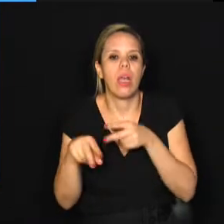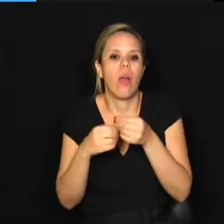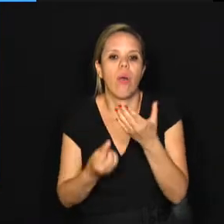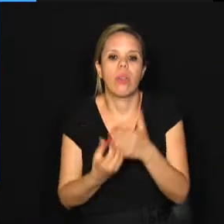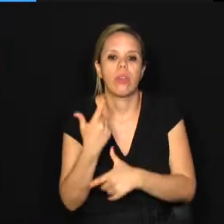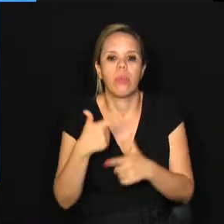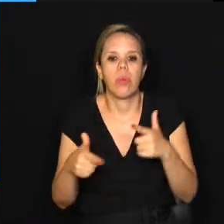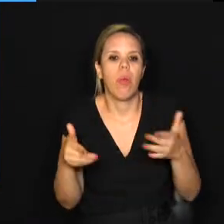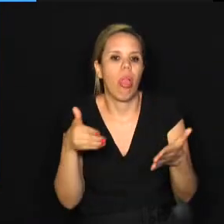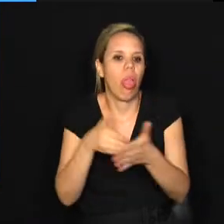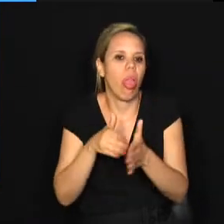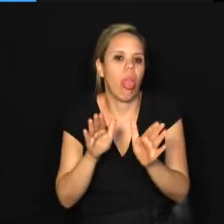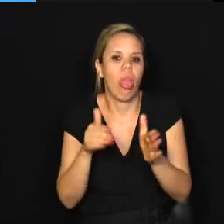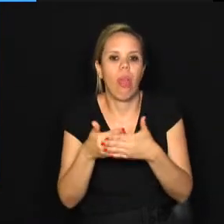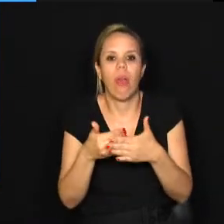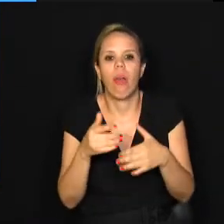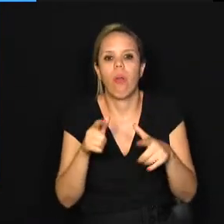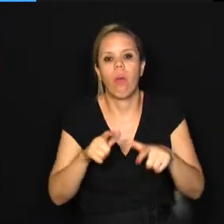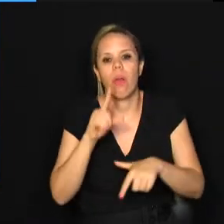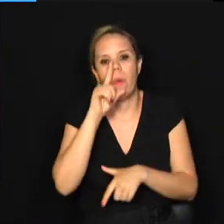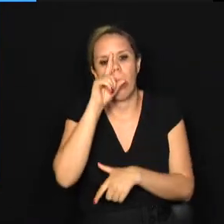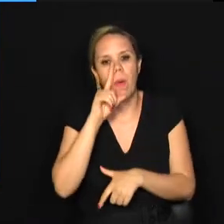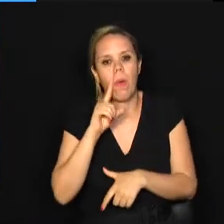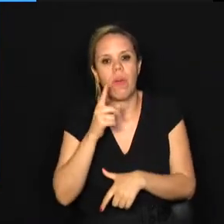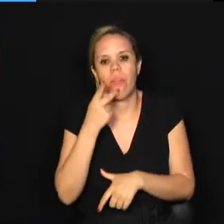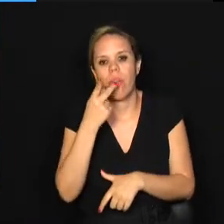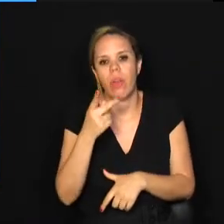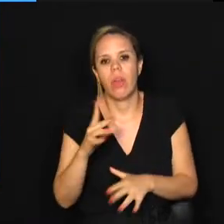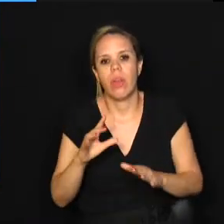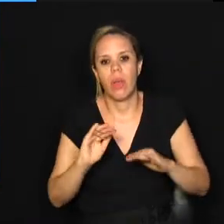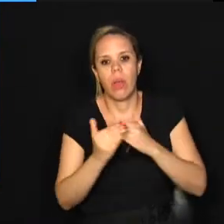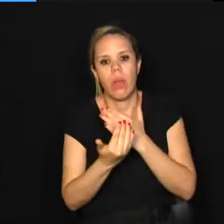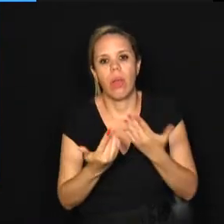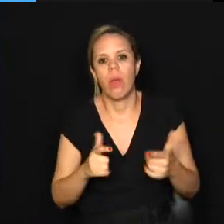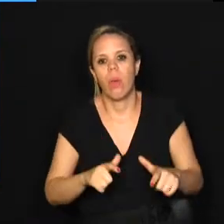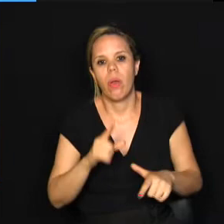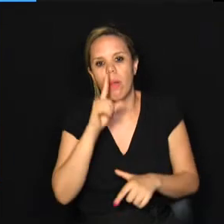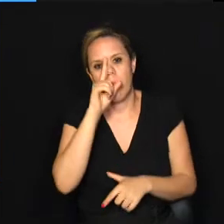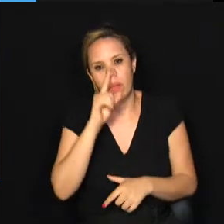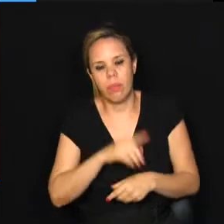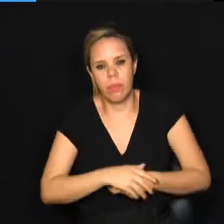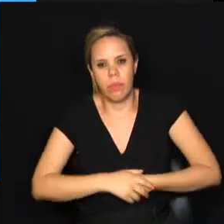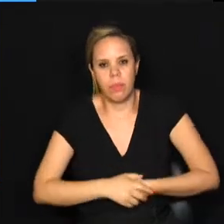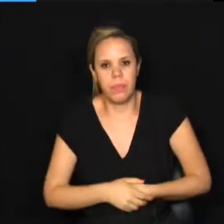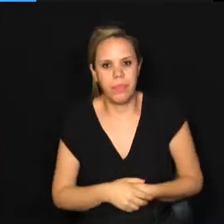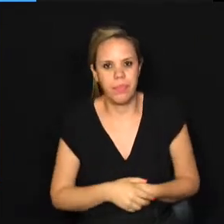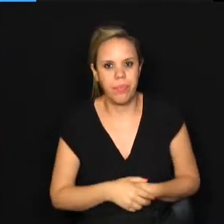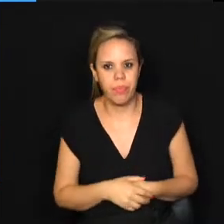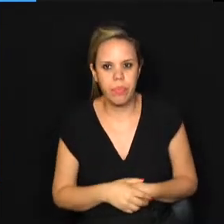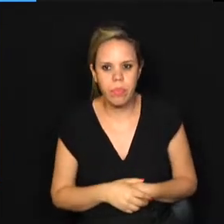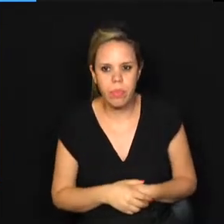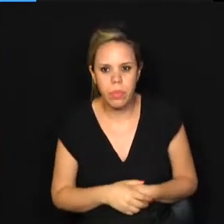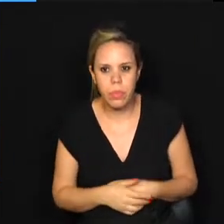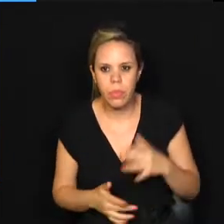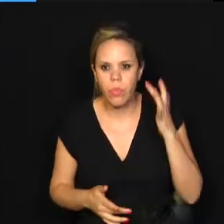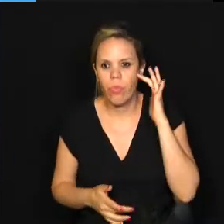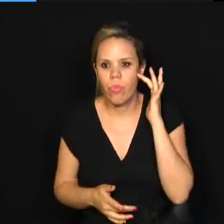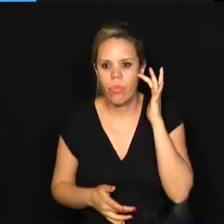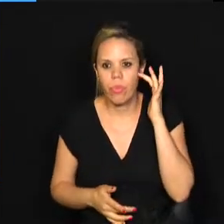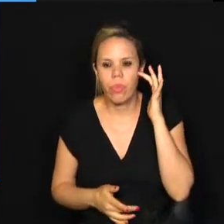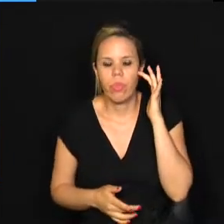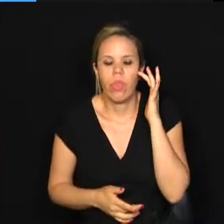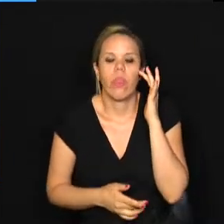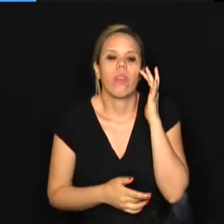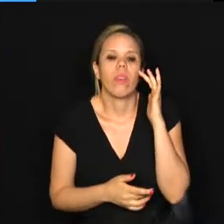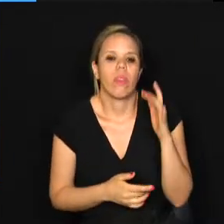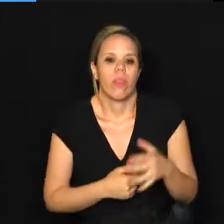essa questão das áreas de risco, né? Que hoje eles colocaram toda a periferia como área de risco. E que eu acho que, né, é um pouco